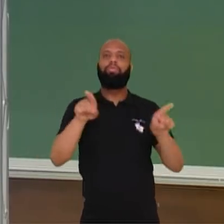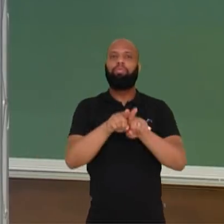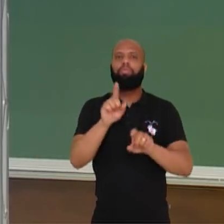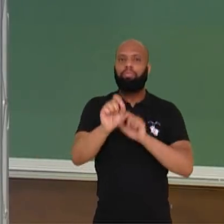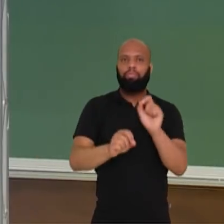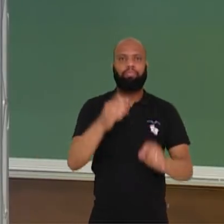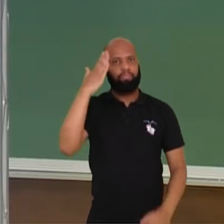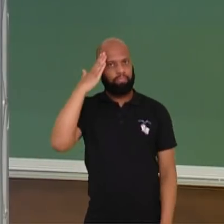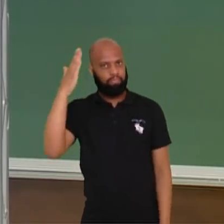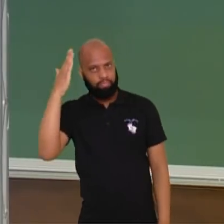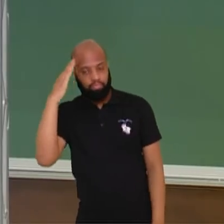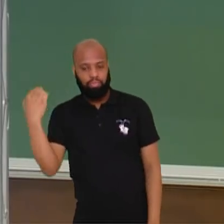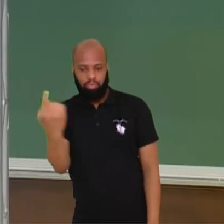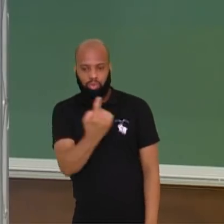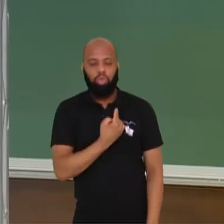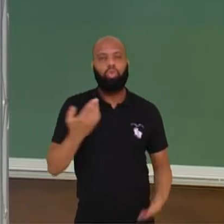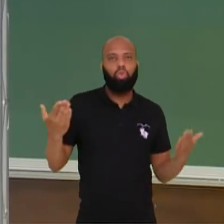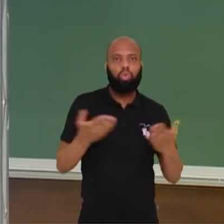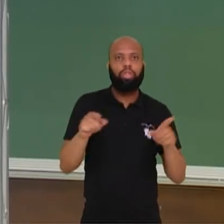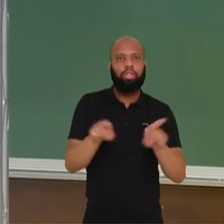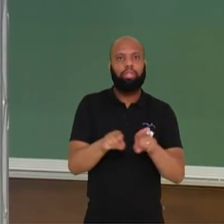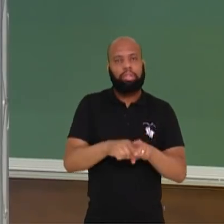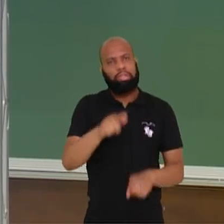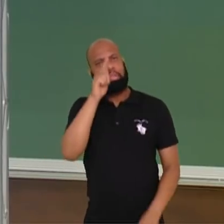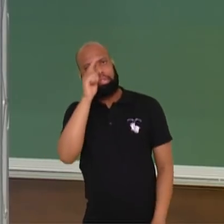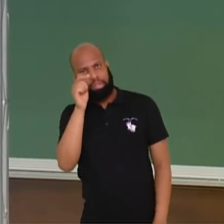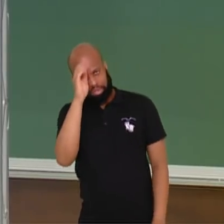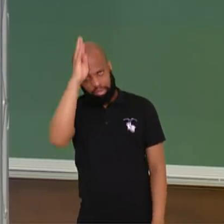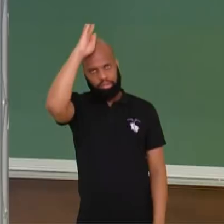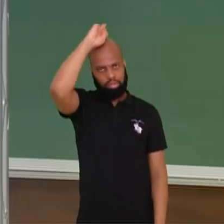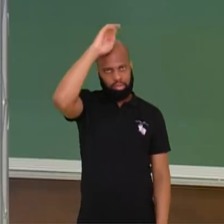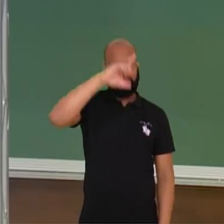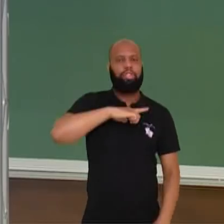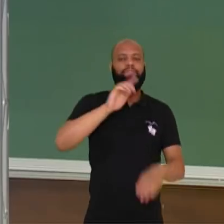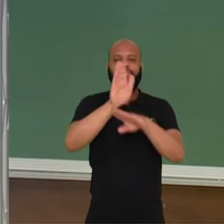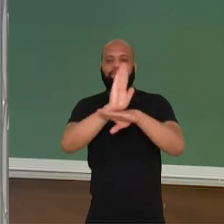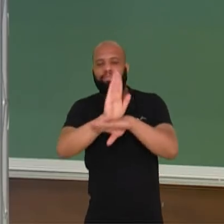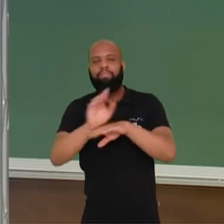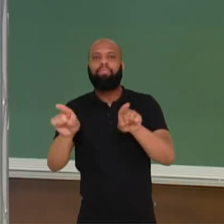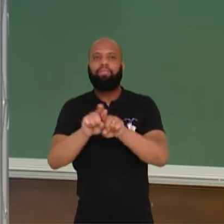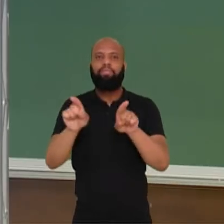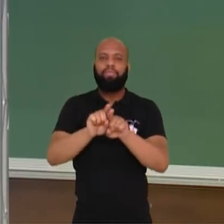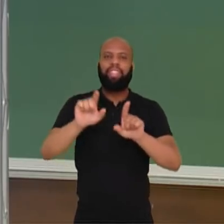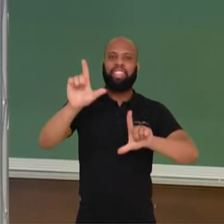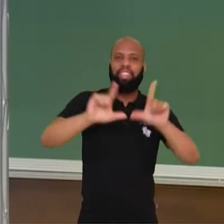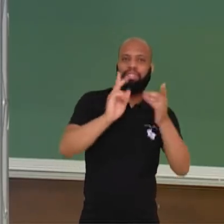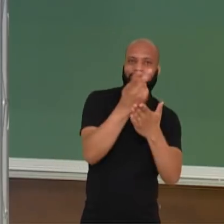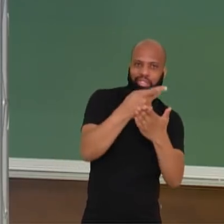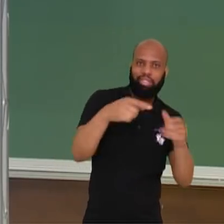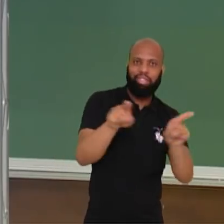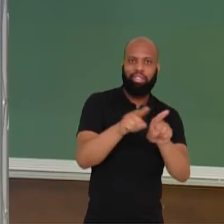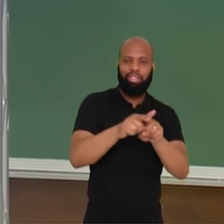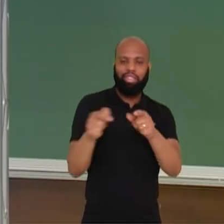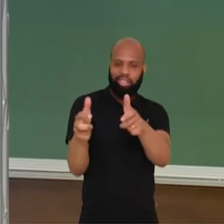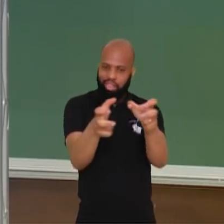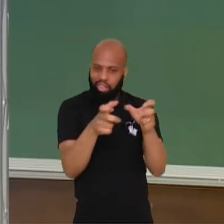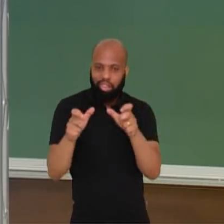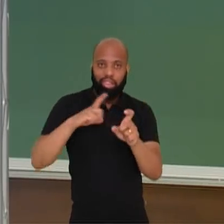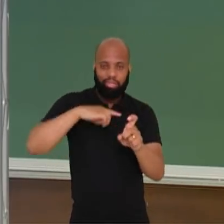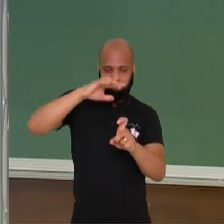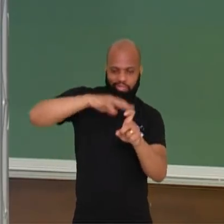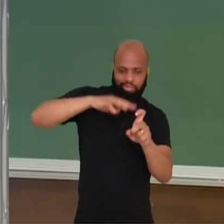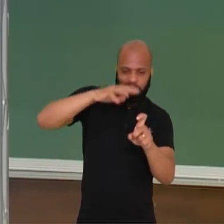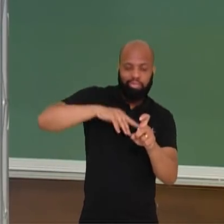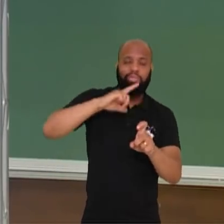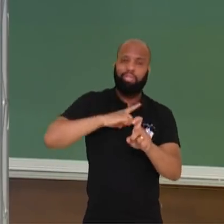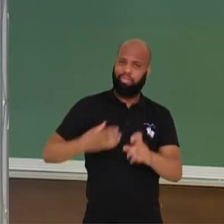bastante conhecida a nós hoje, assim como a grega e a romana, por meio de filmes, desenhos e games. Essas mitologias antigas estão